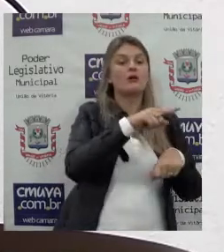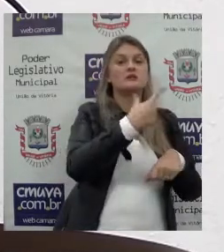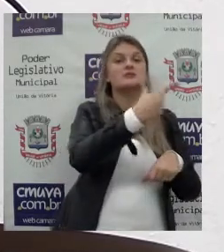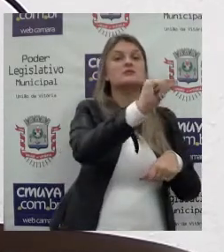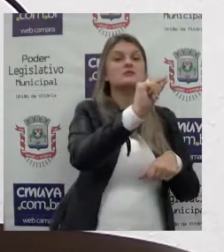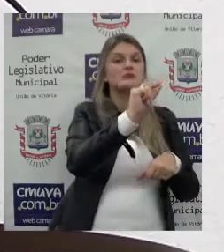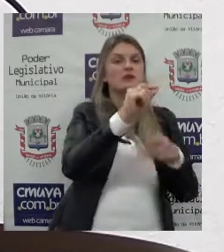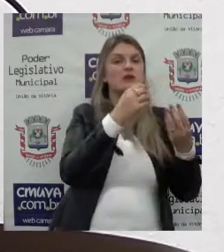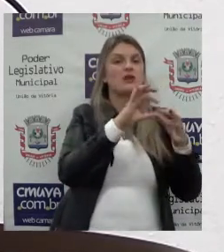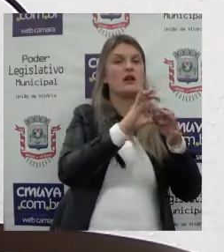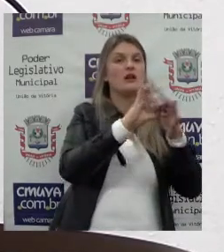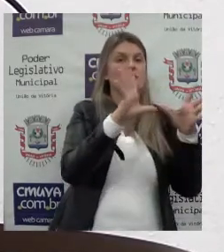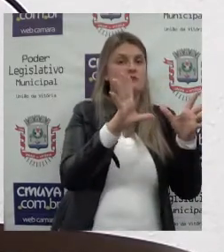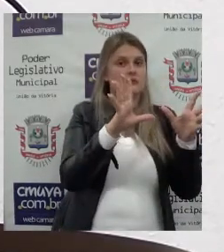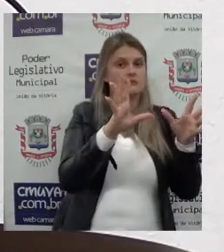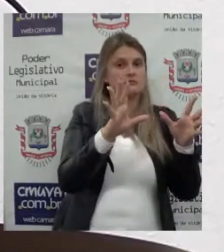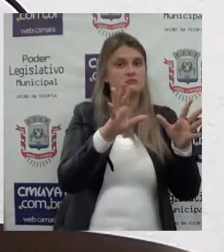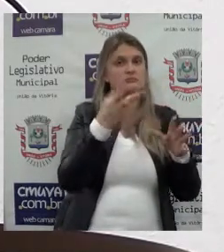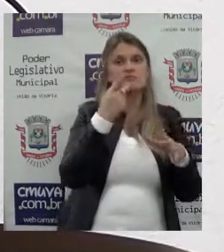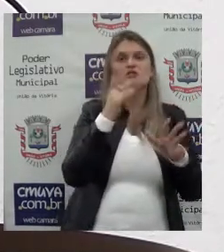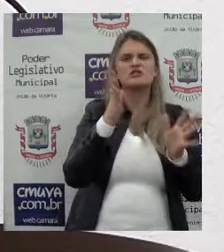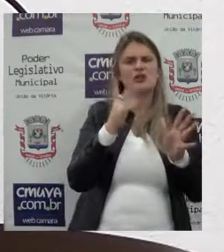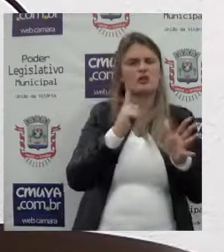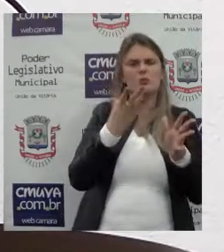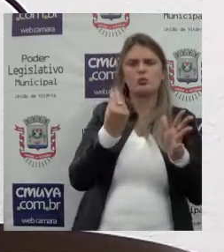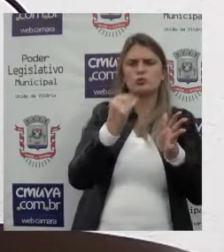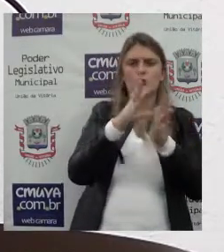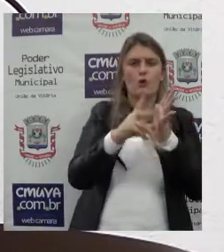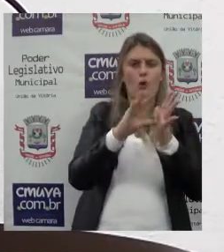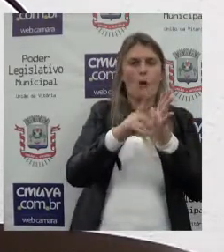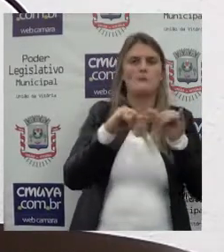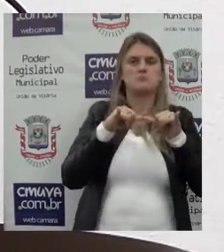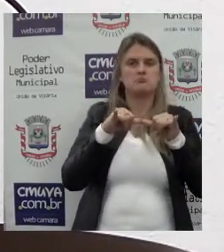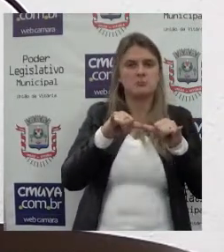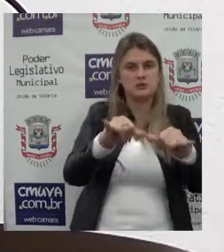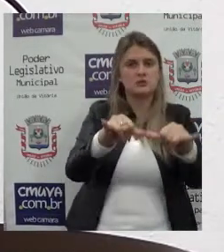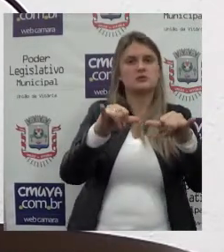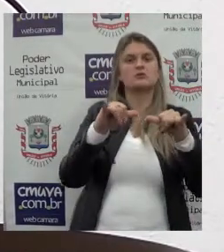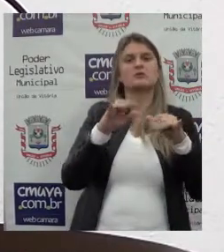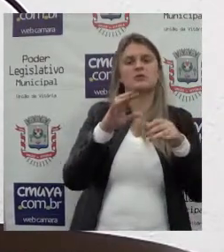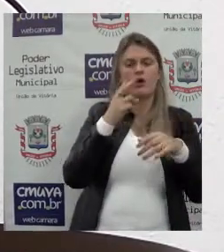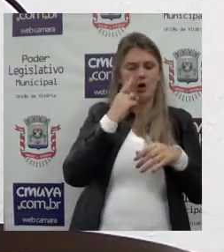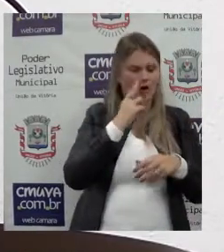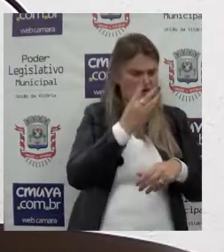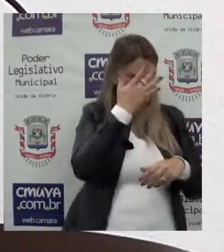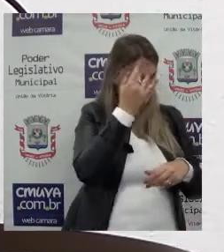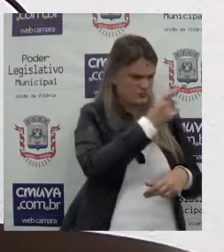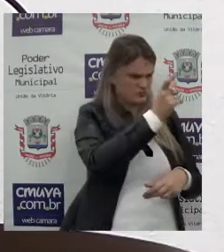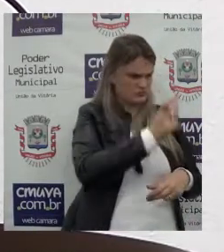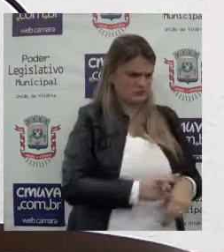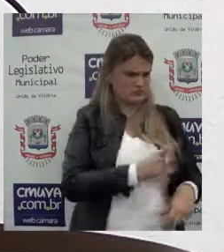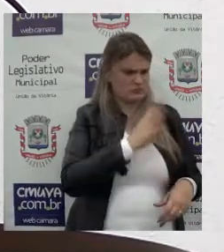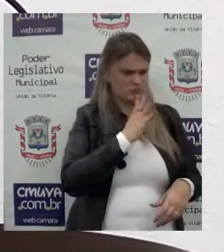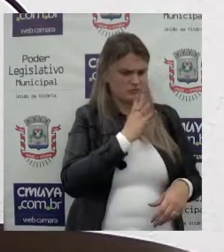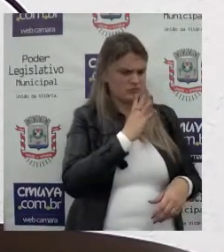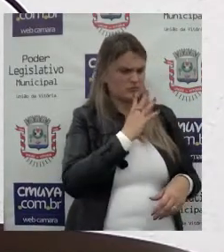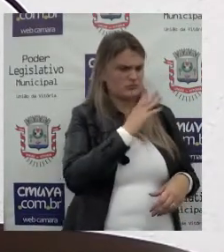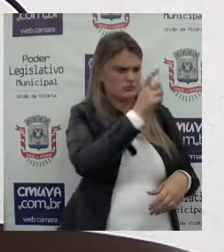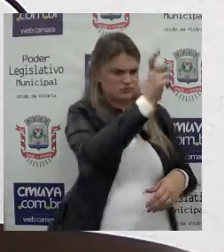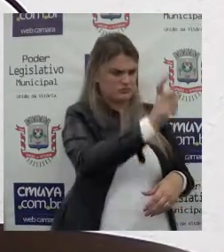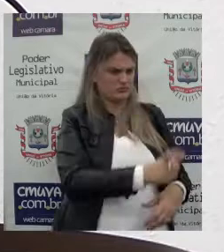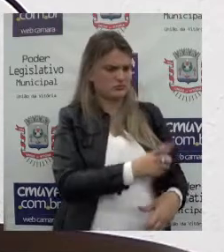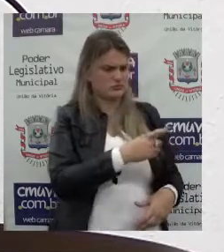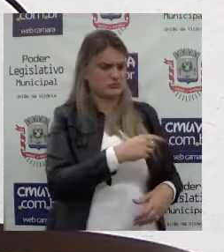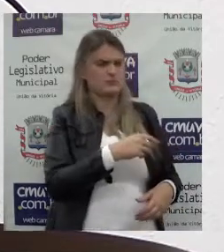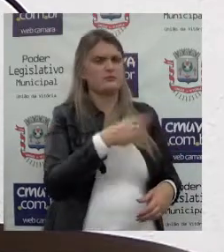ser problema nosso ali para isso aí. Nós temos vezes semanas diversos roubos aí que teve em mercado, em mini mercado. Você olha para as pessoas, assim,